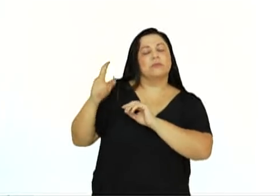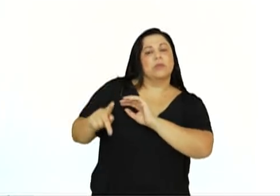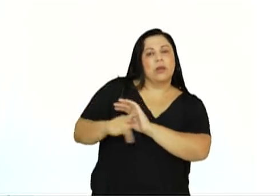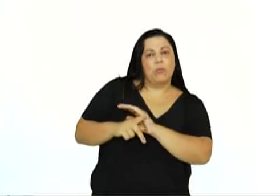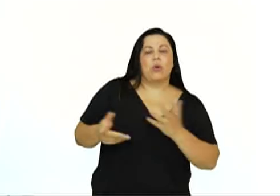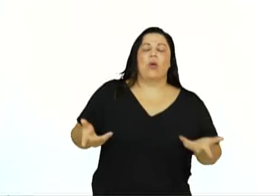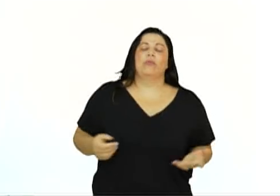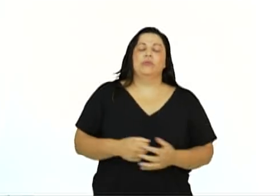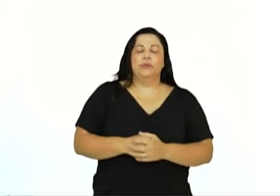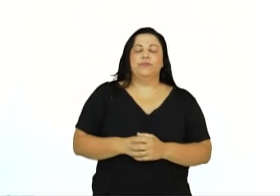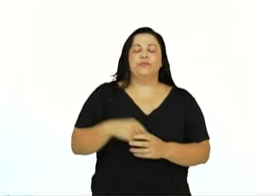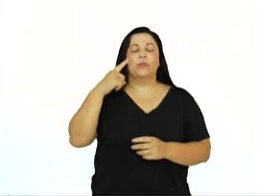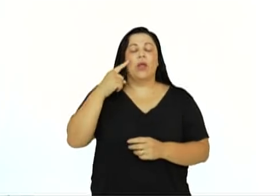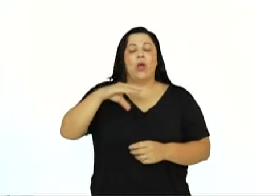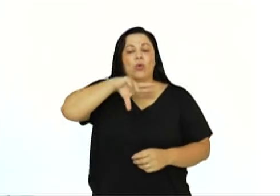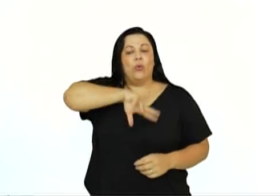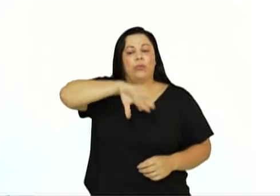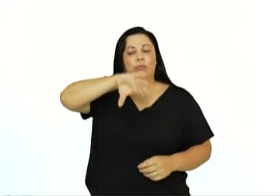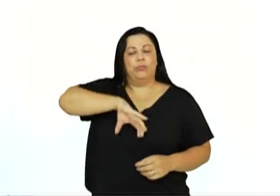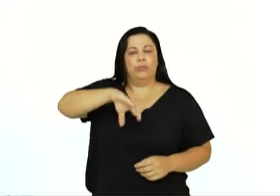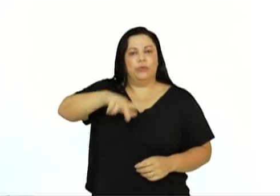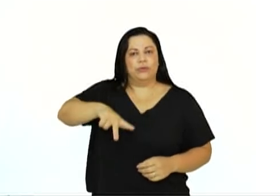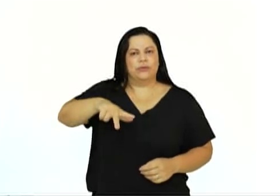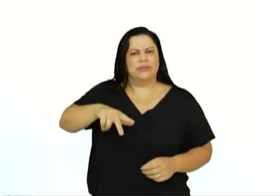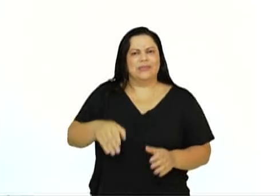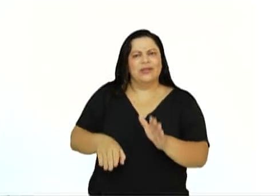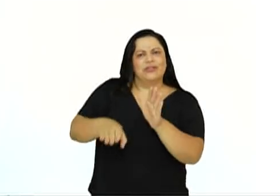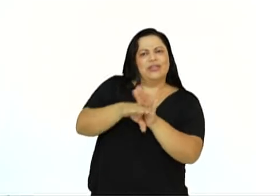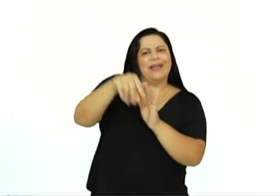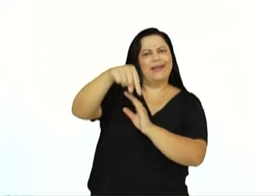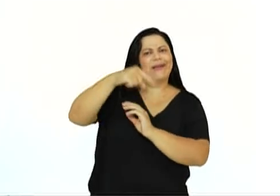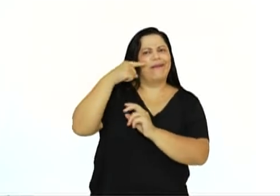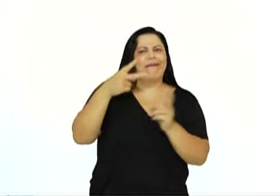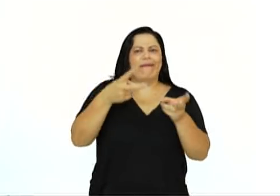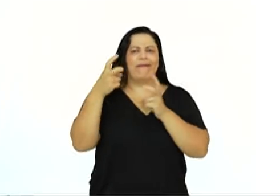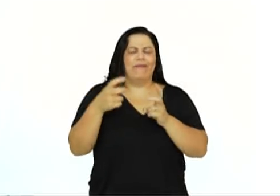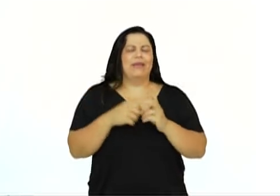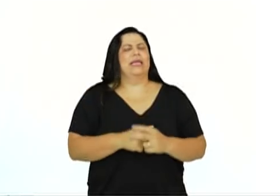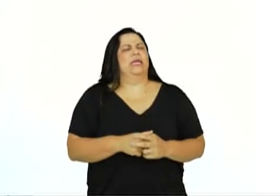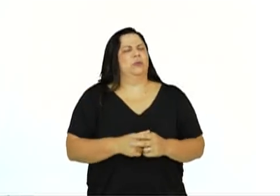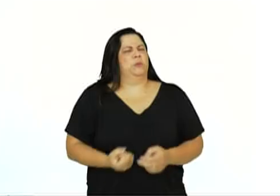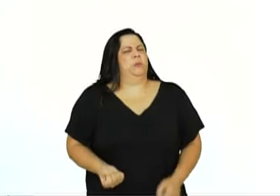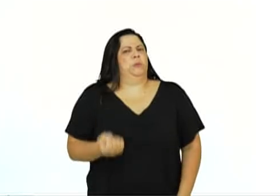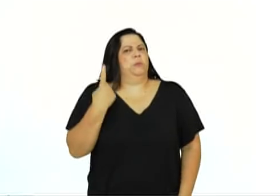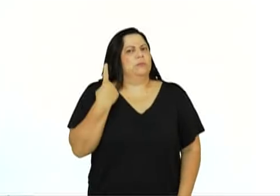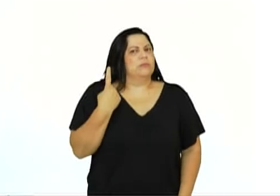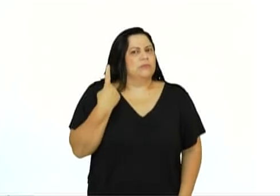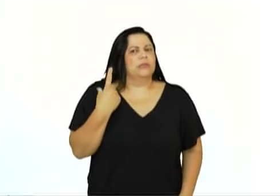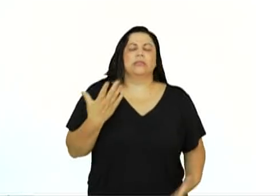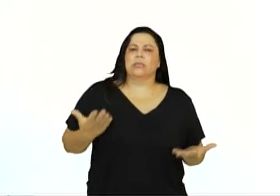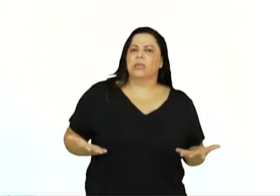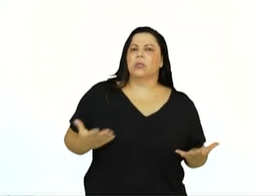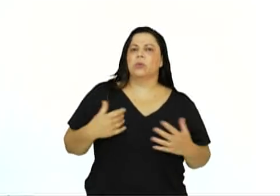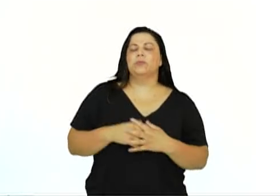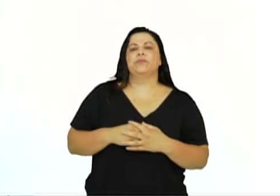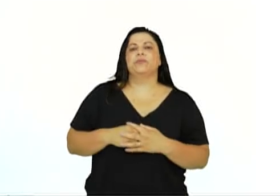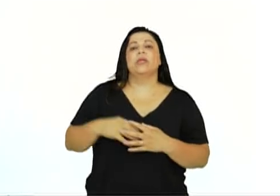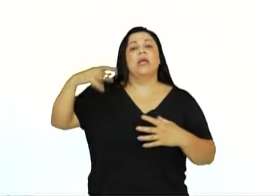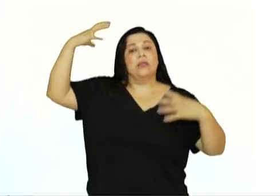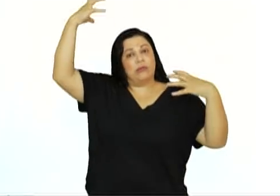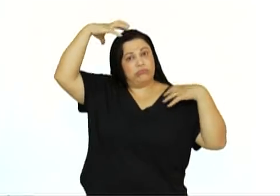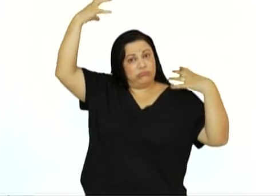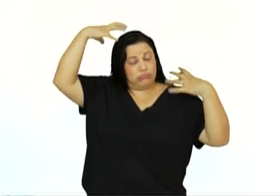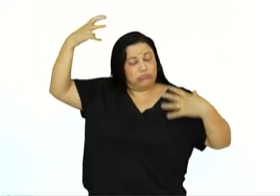os portugueses chegaram aqui, acharam muito estranho esse hábito de banho diário, né? E esse banho, ele vai acontecer no